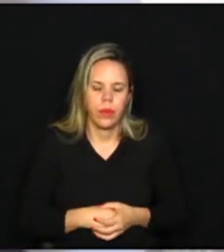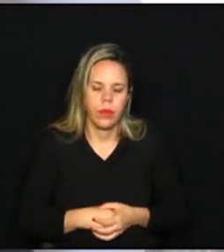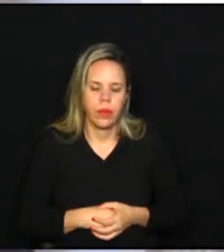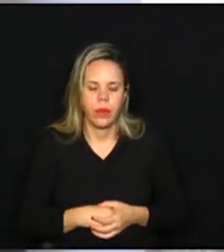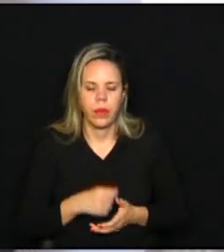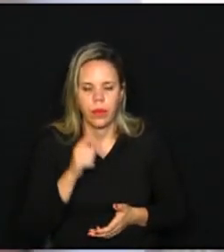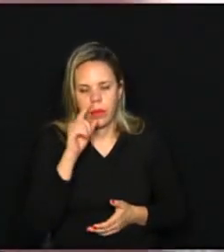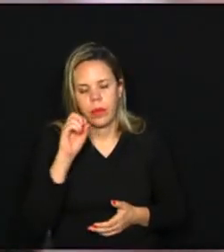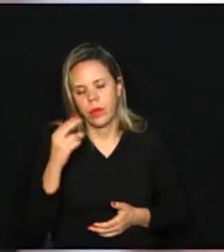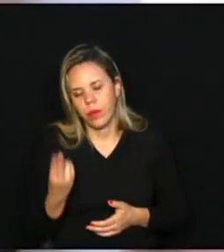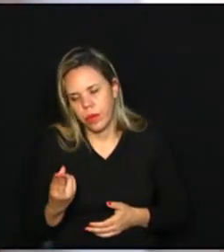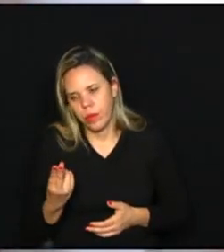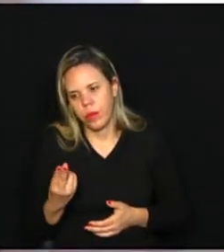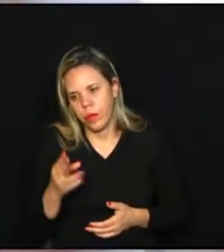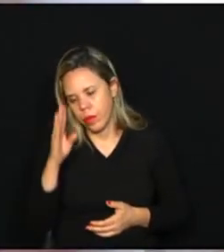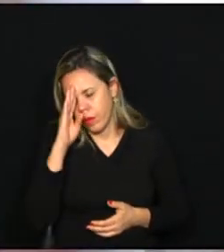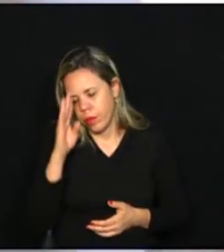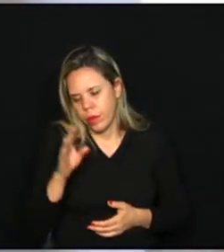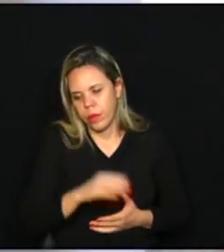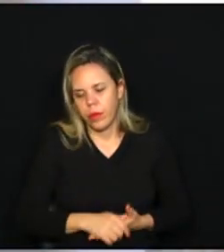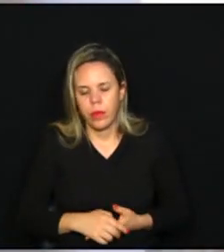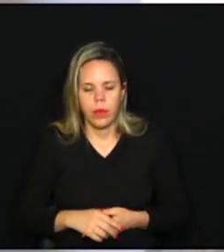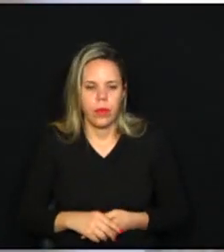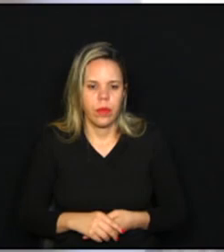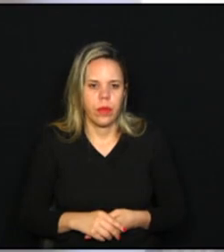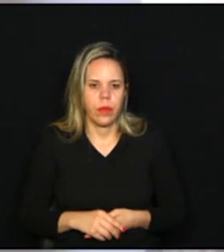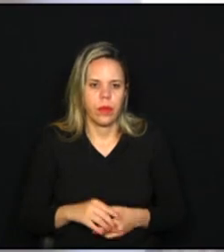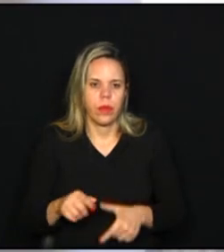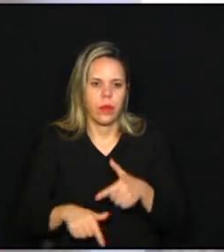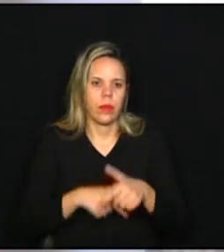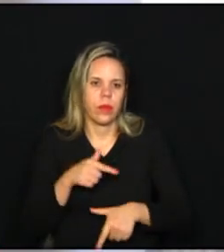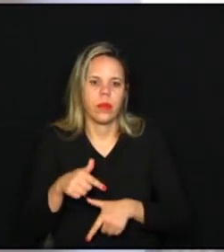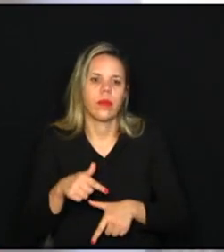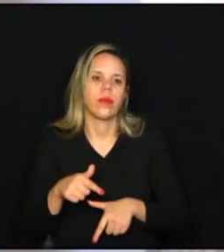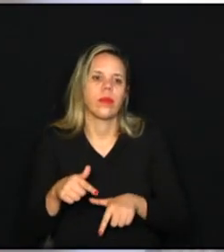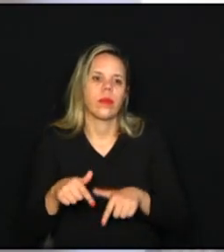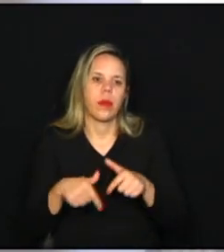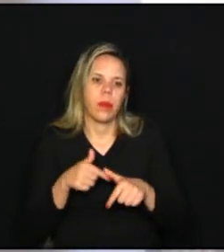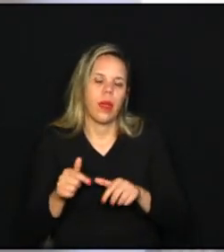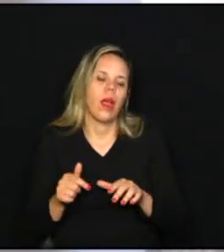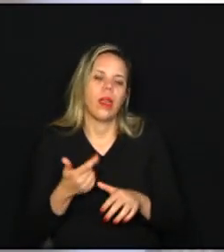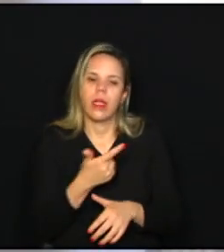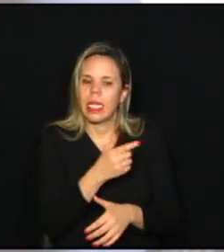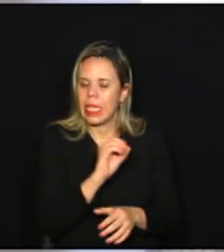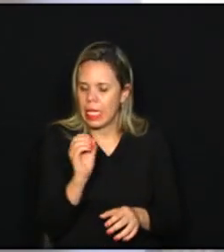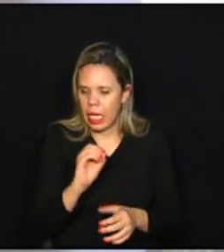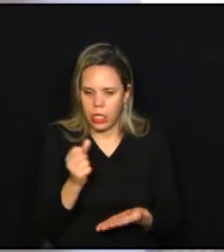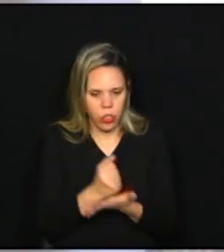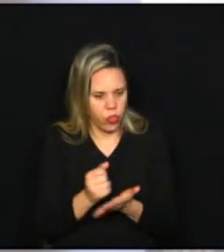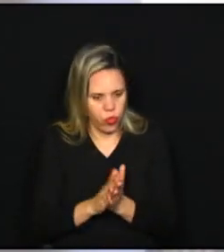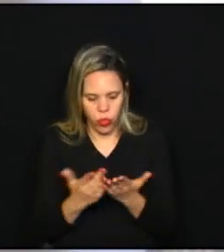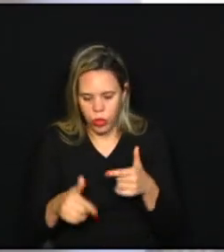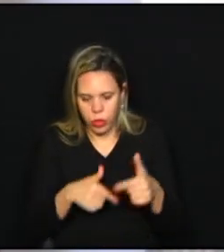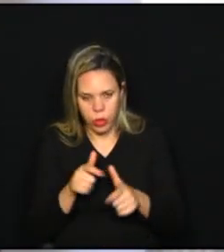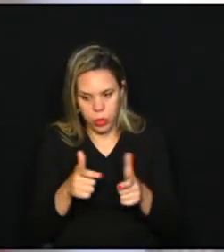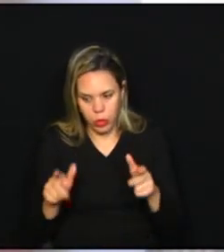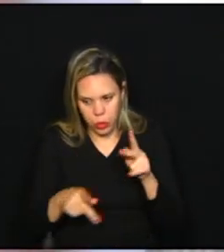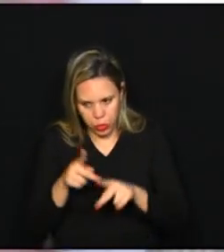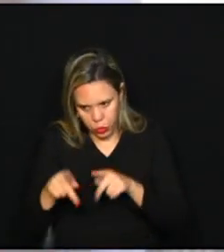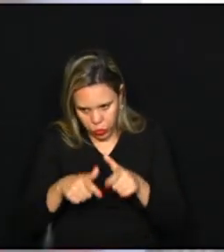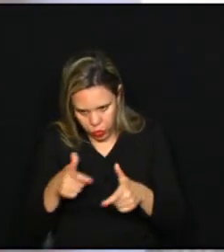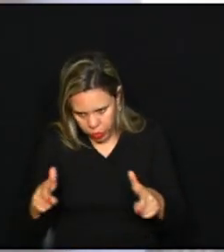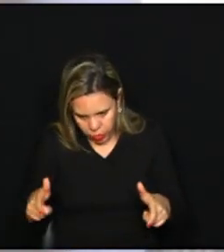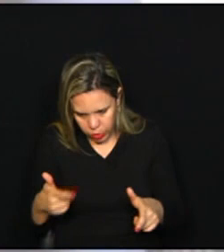risco, seja principalmente no mercado informal, que é boa parte da classe trabalhadora nos dias de hoje, há